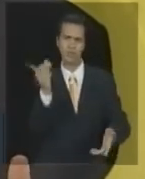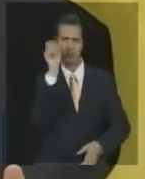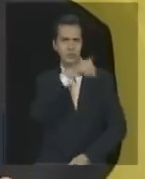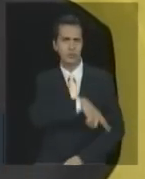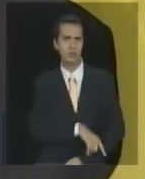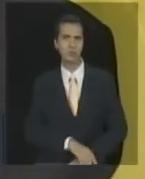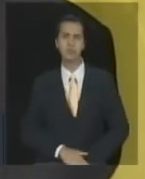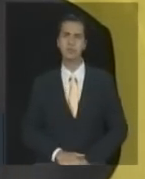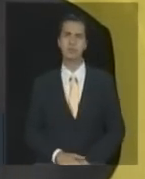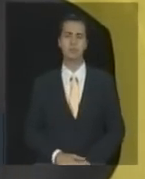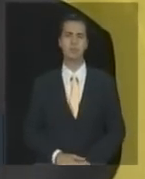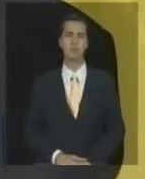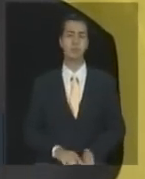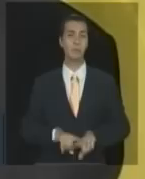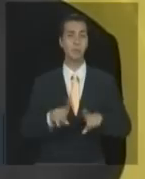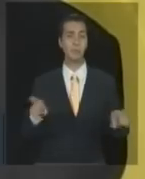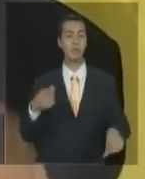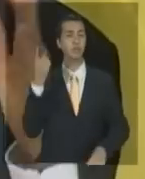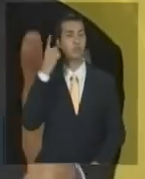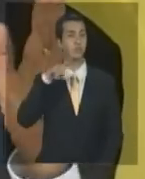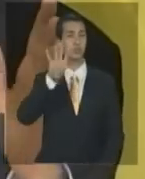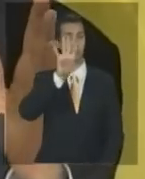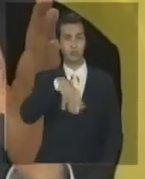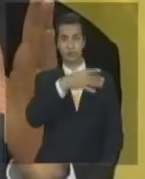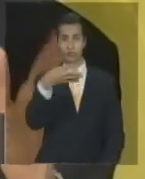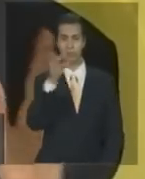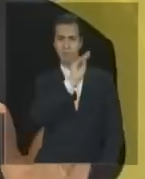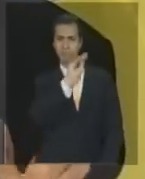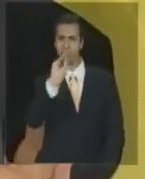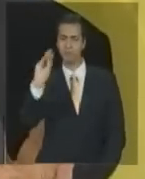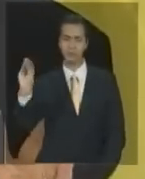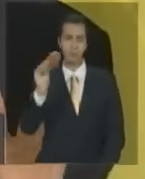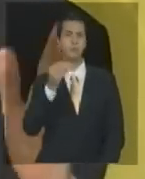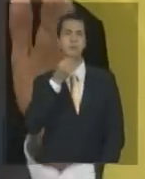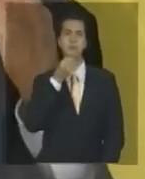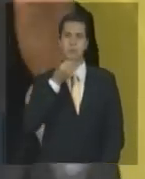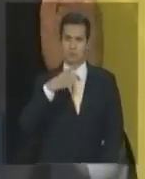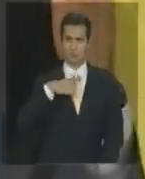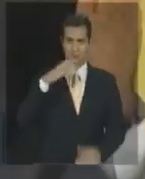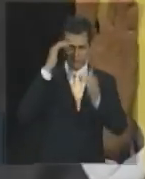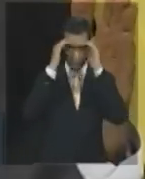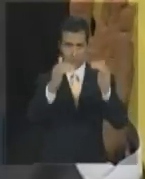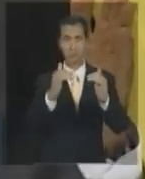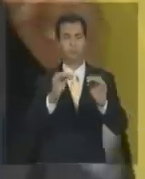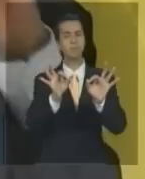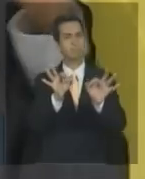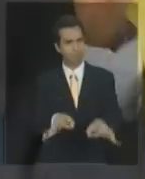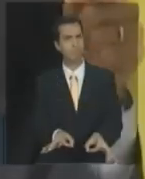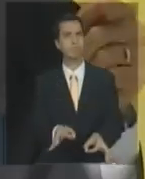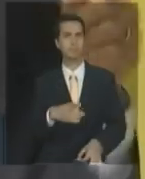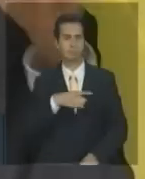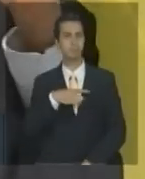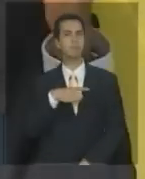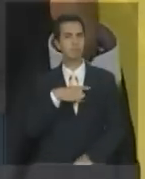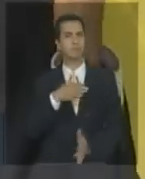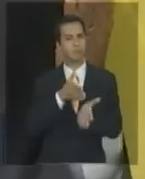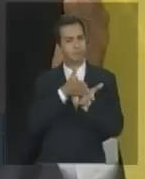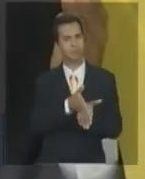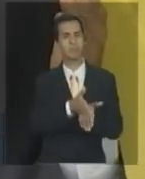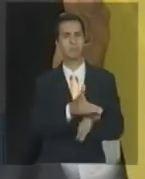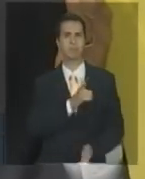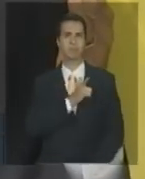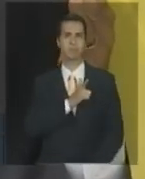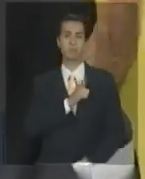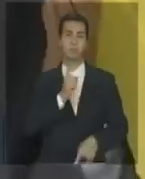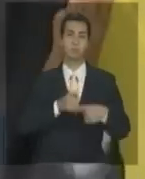o cronograma está sendo cumprido? Está sendo cumprido. Por quê? Porque ele já foi feito dentro, sob